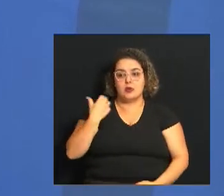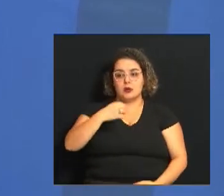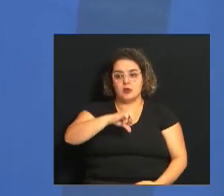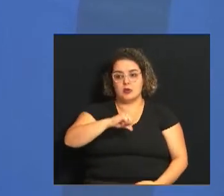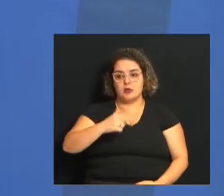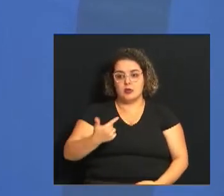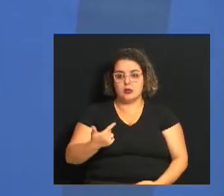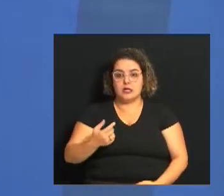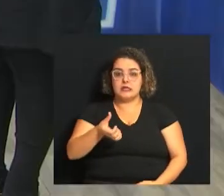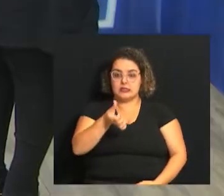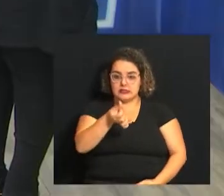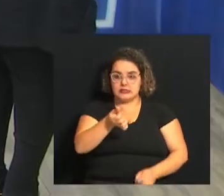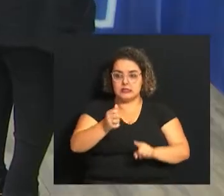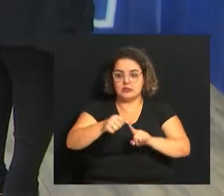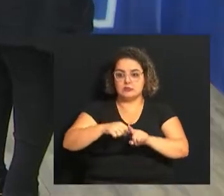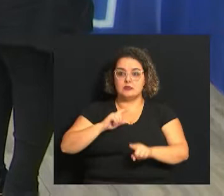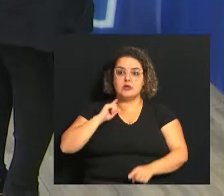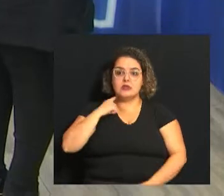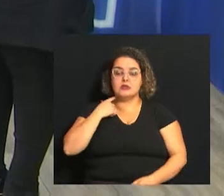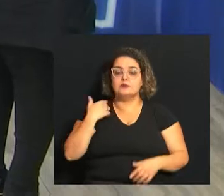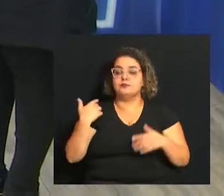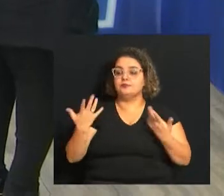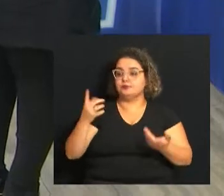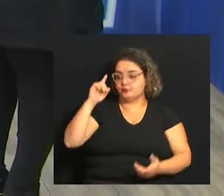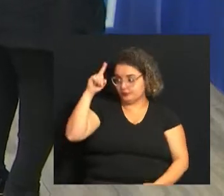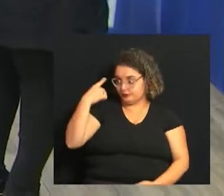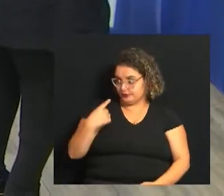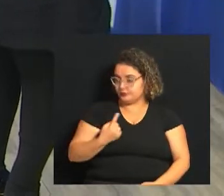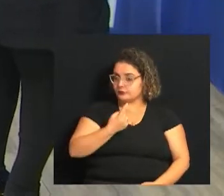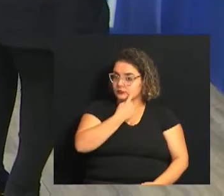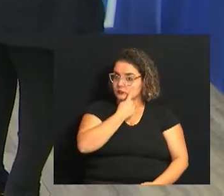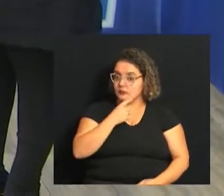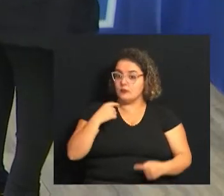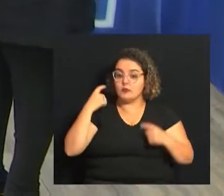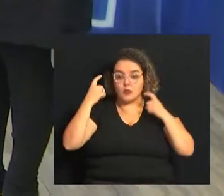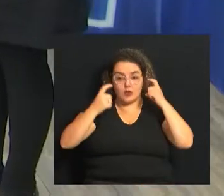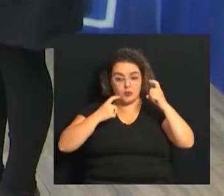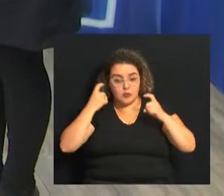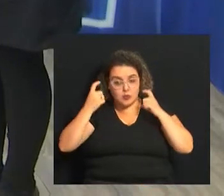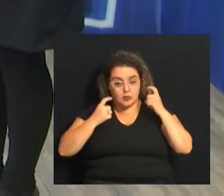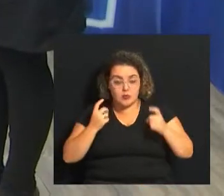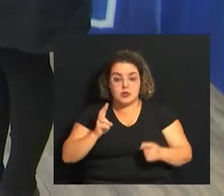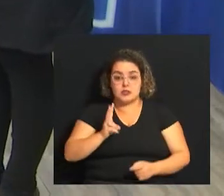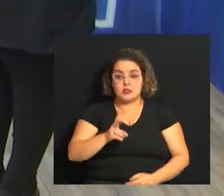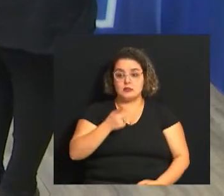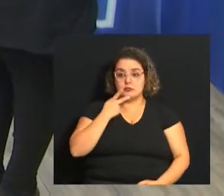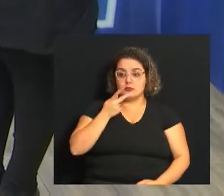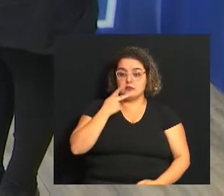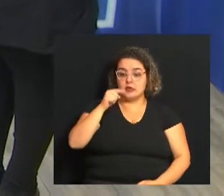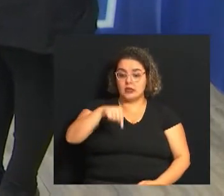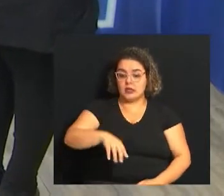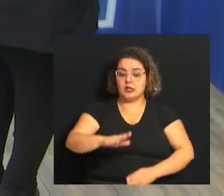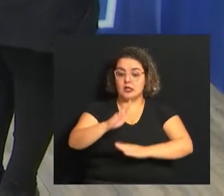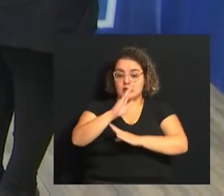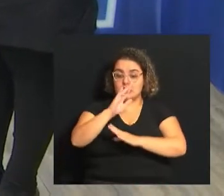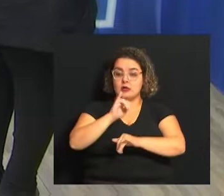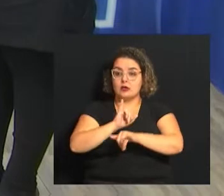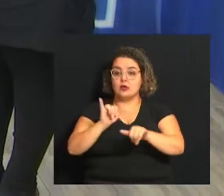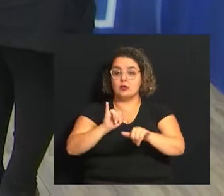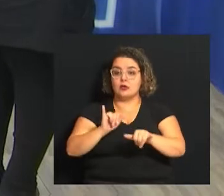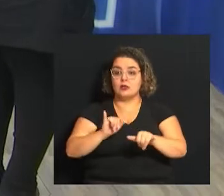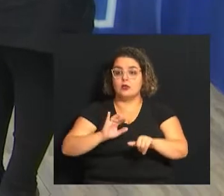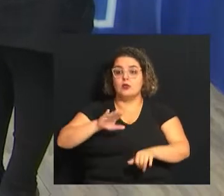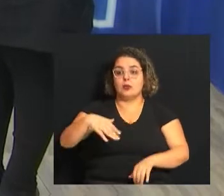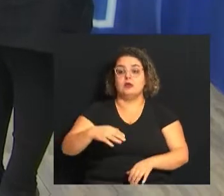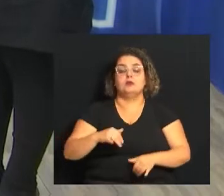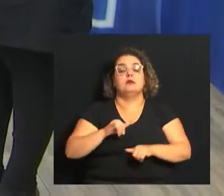maio. E, Mirna Abreu, algo que preocupa e que a gente sempre fala aqui no nosso Câmara Notícia, quando a gente faz este panorama